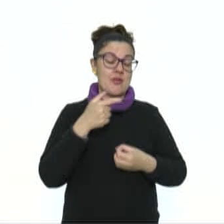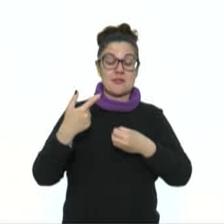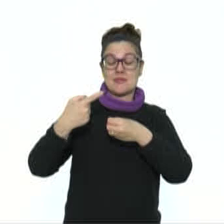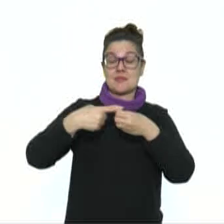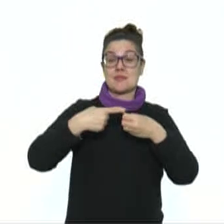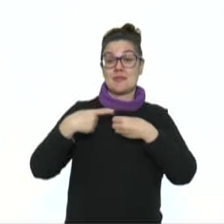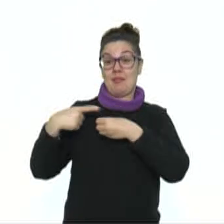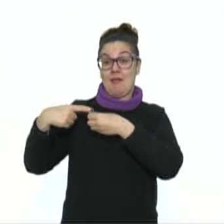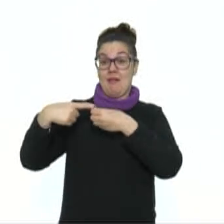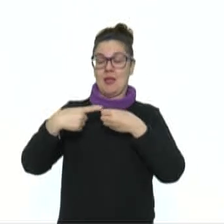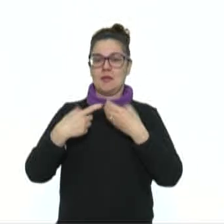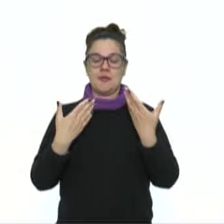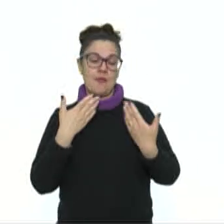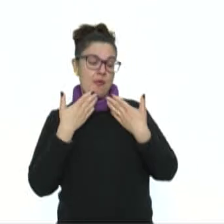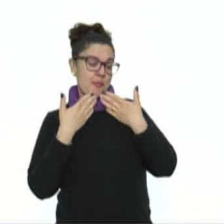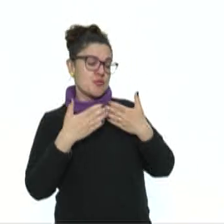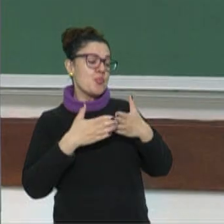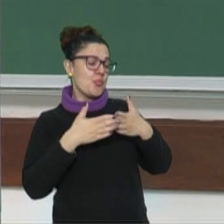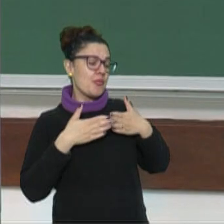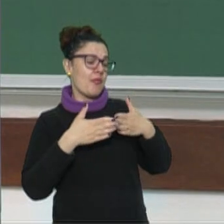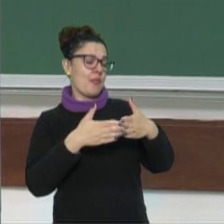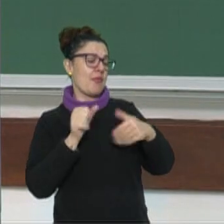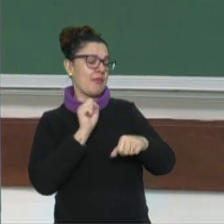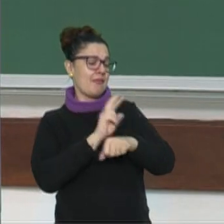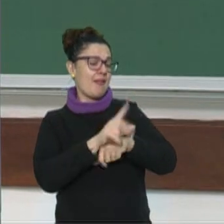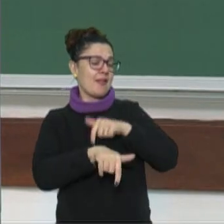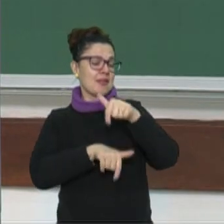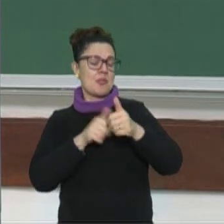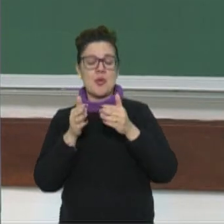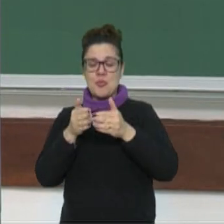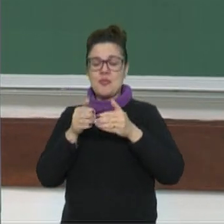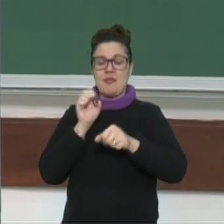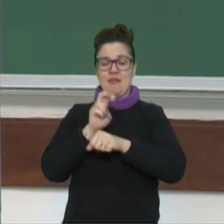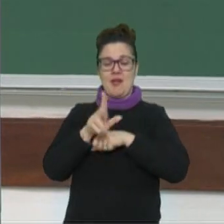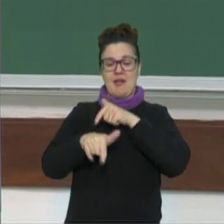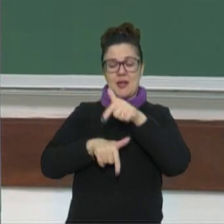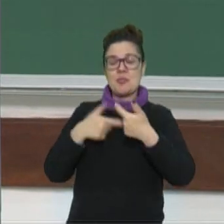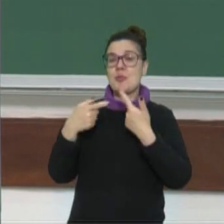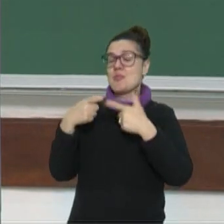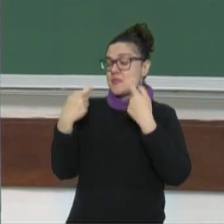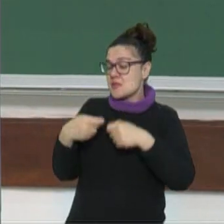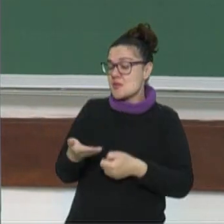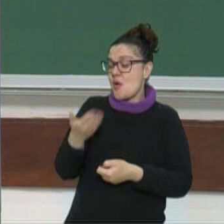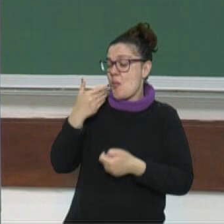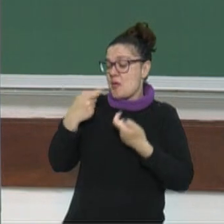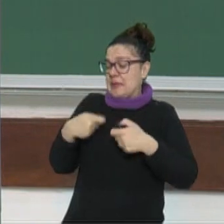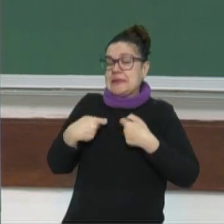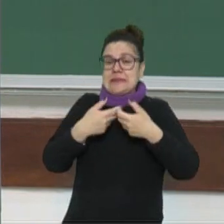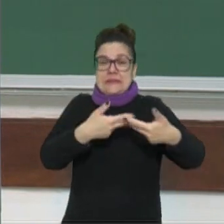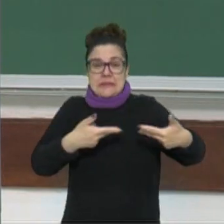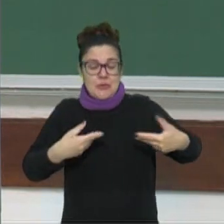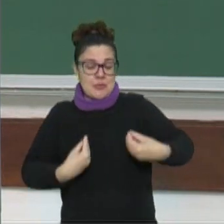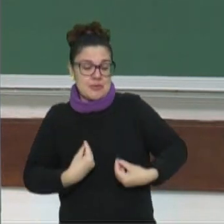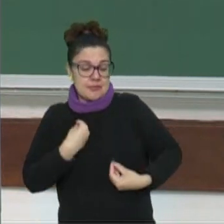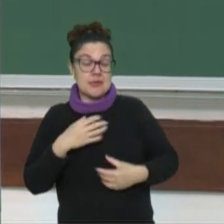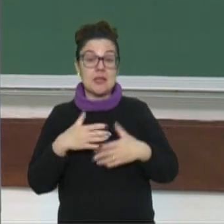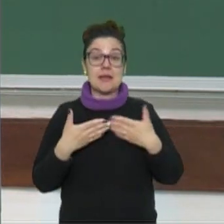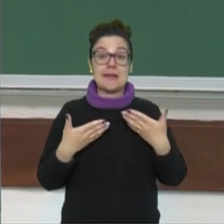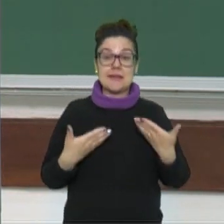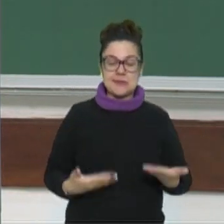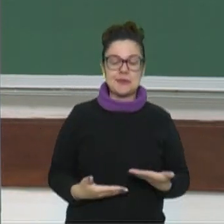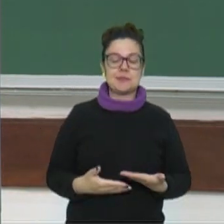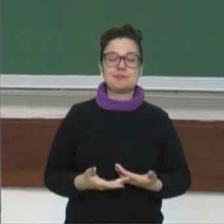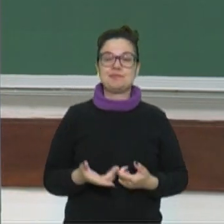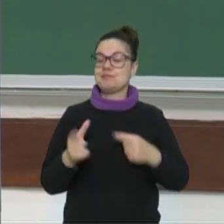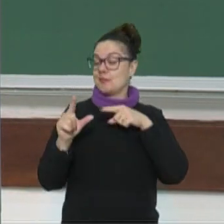vão começar a se oferecer por trabalhos para acatar suas necessidades. Tá? E vão se tornar uma mão de obra